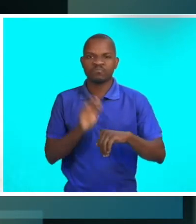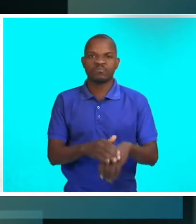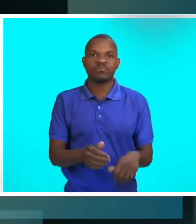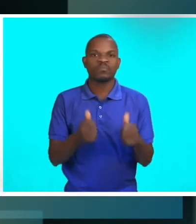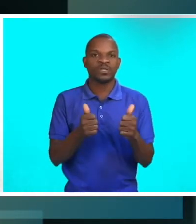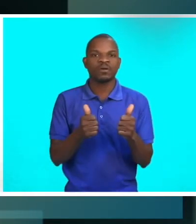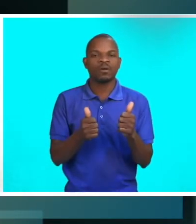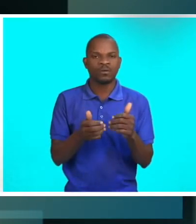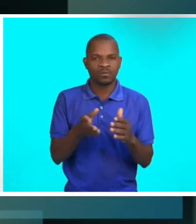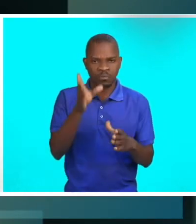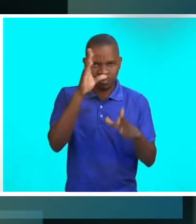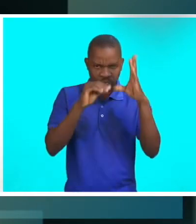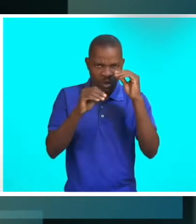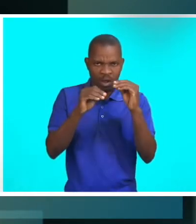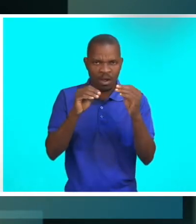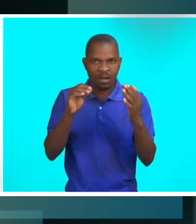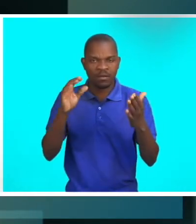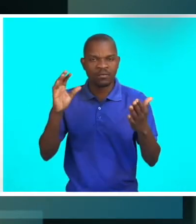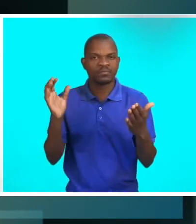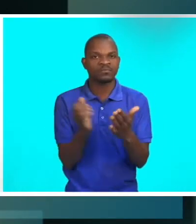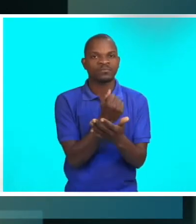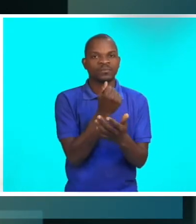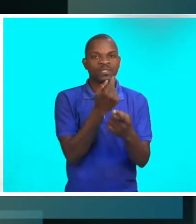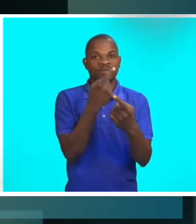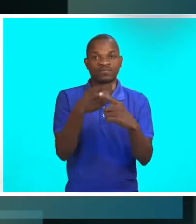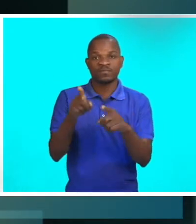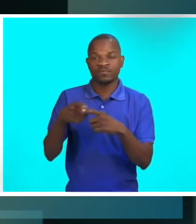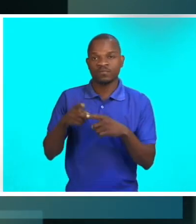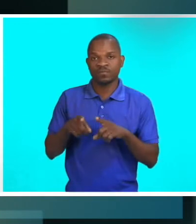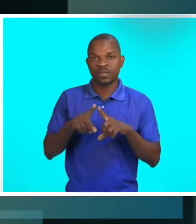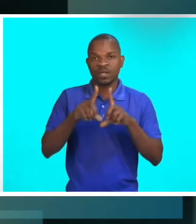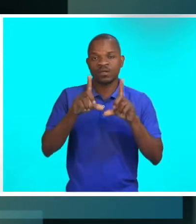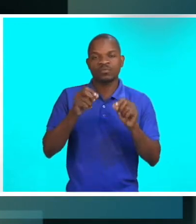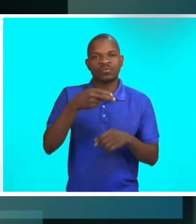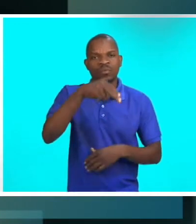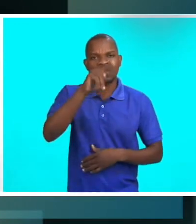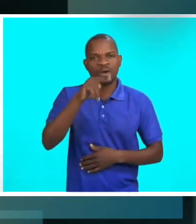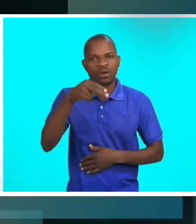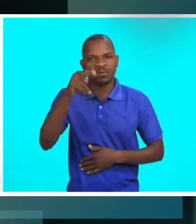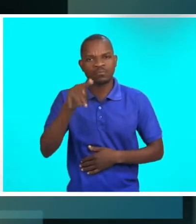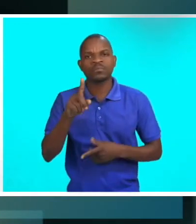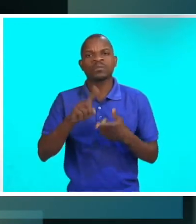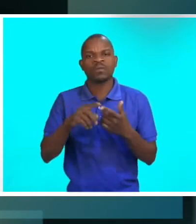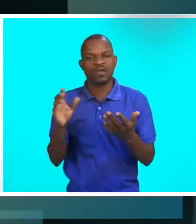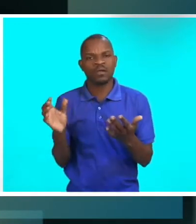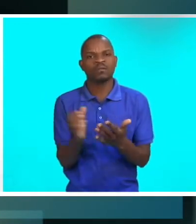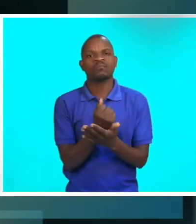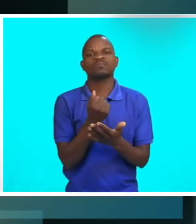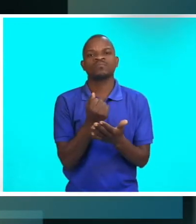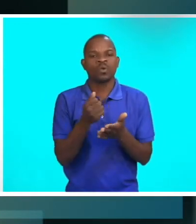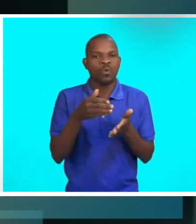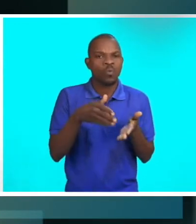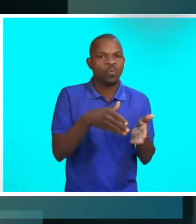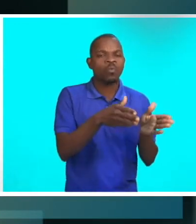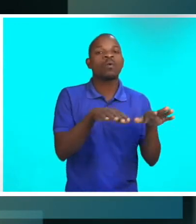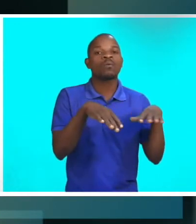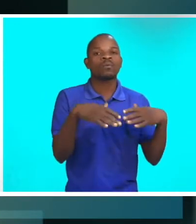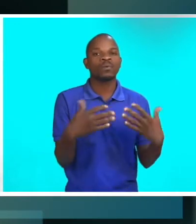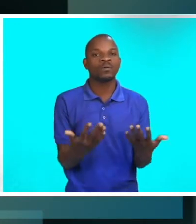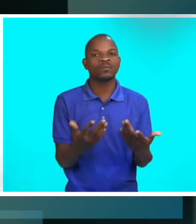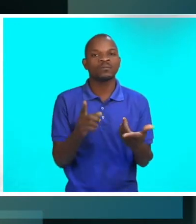E aqui eles vão descobrindo, a partir das diferentes manifestações artísticas, eles vão acabar encontrando a sua própria via, alguns